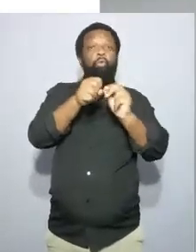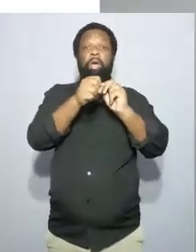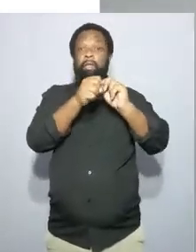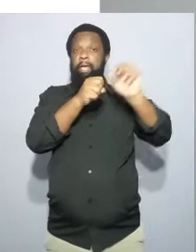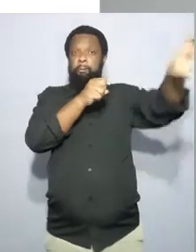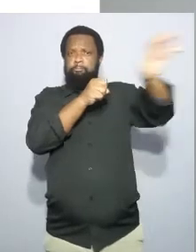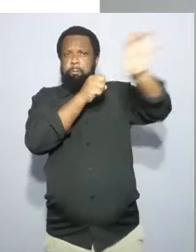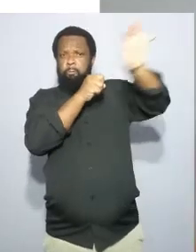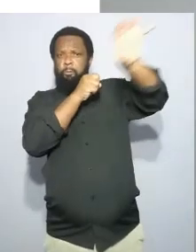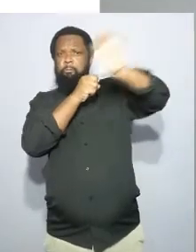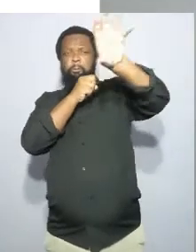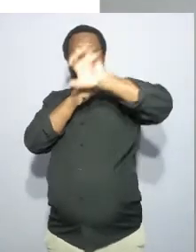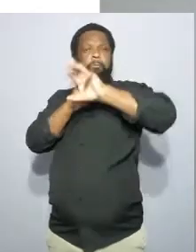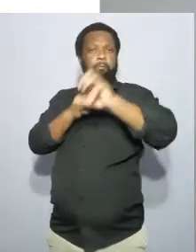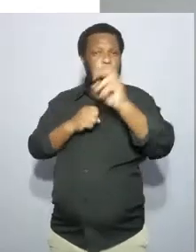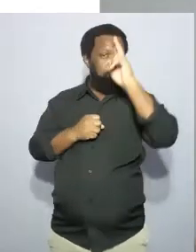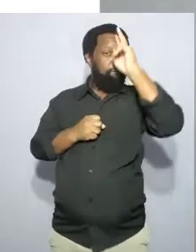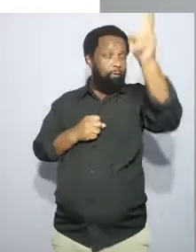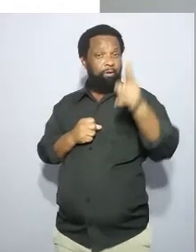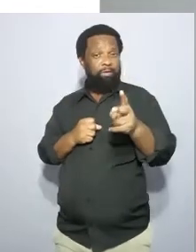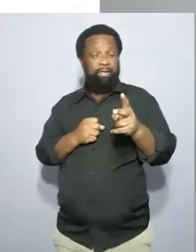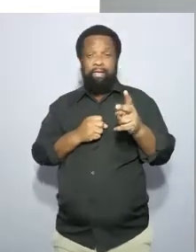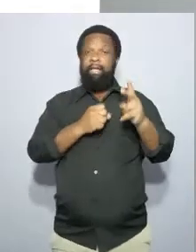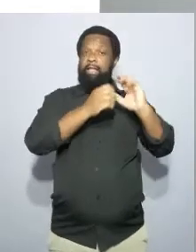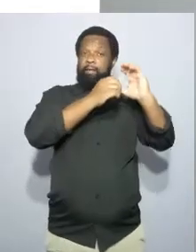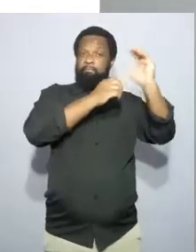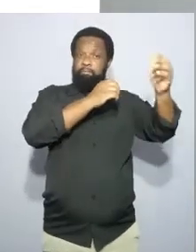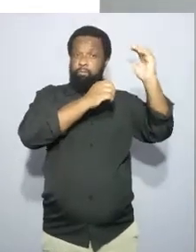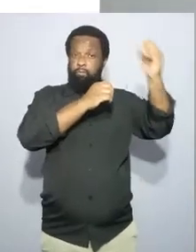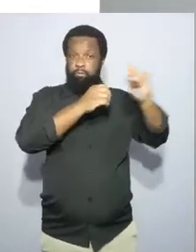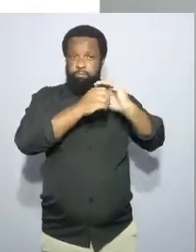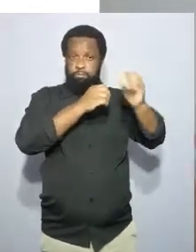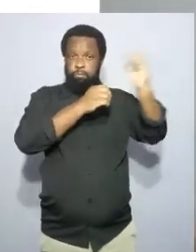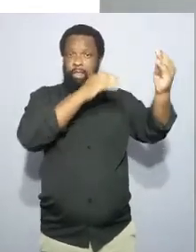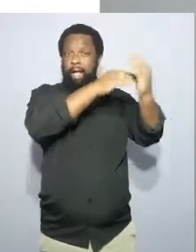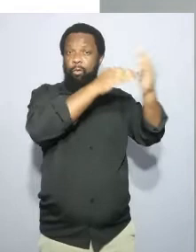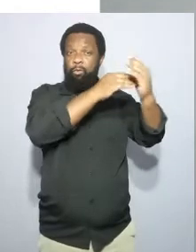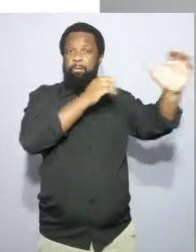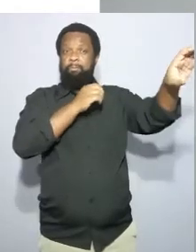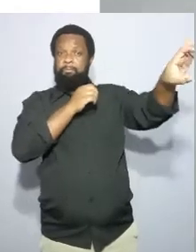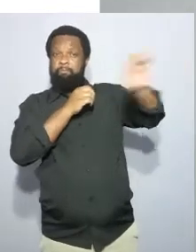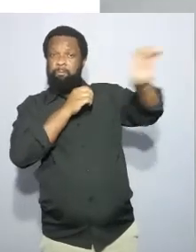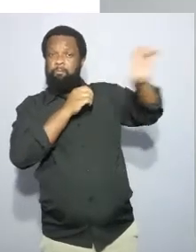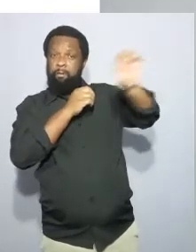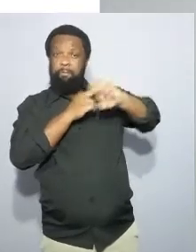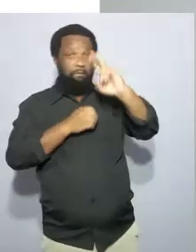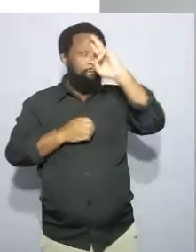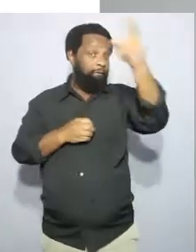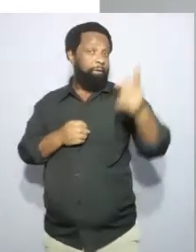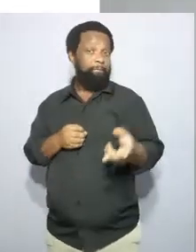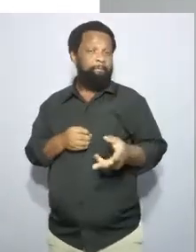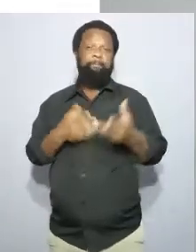melhor os elétrons e o elétron da última camada acaba, que esse elétron está mais atraído pelo núcleo. Então,